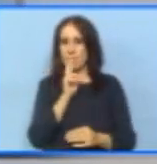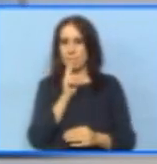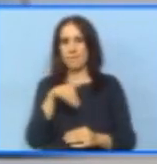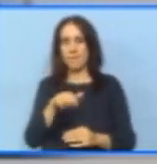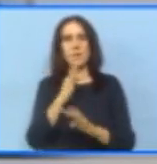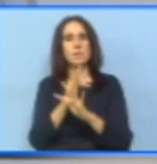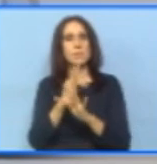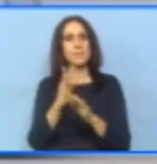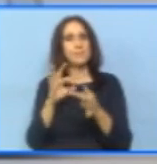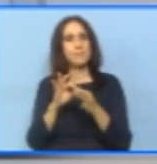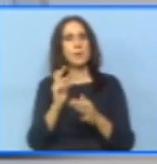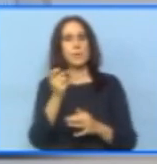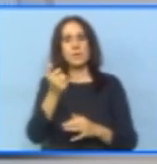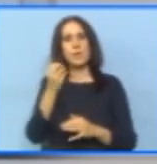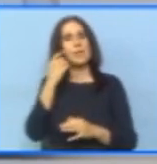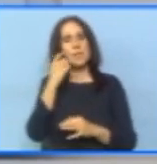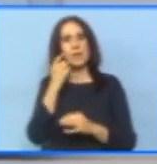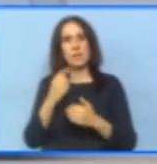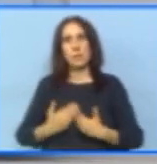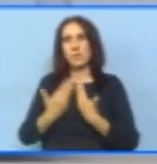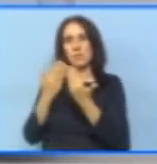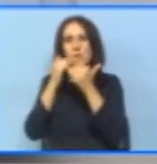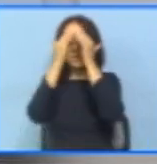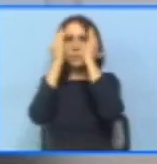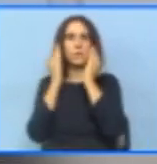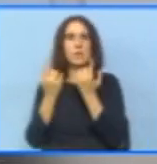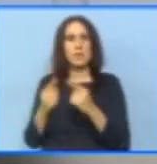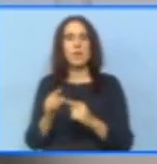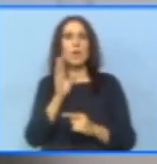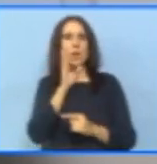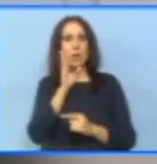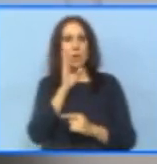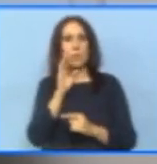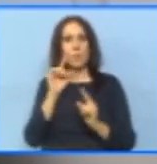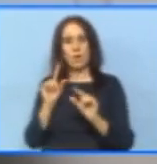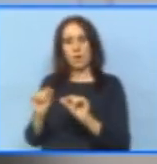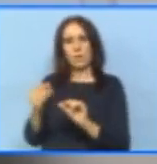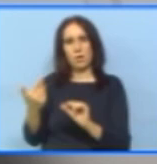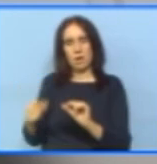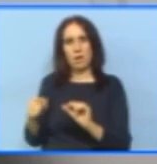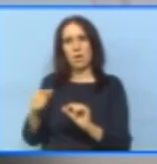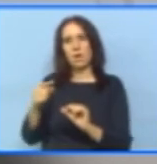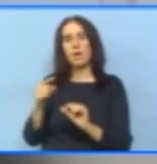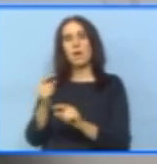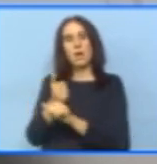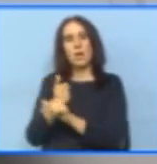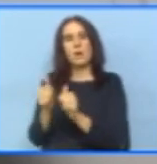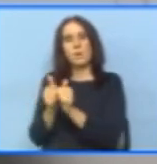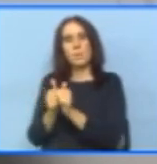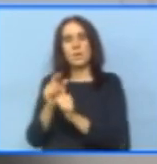da celebração dos 50 anos da consagração a Nossa Senhora. Mais logo, acompanhe-nos na rádio, na Antena 1, onde lhe fazemos